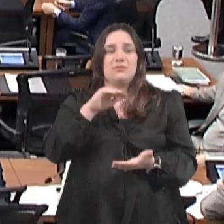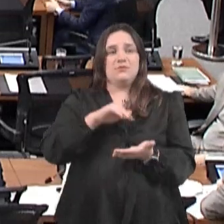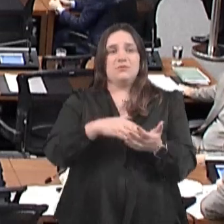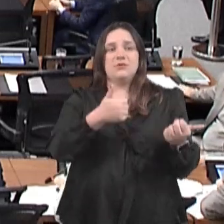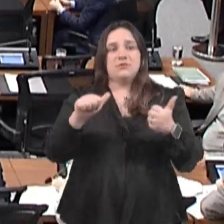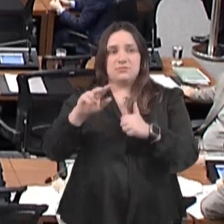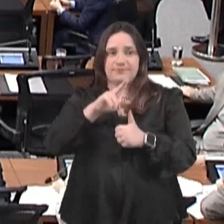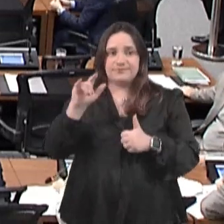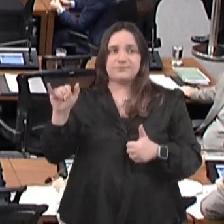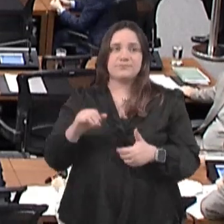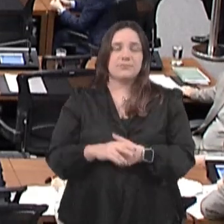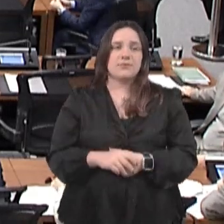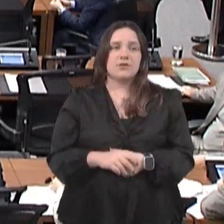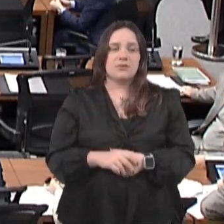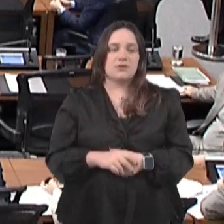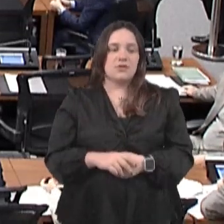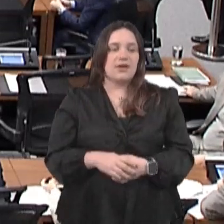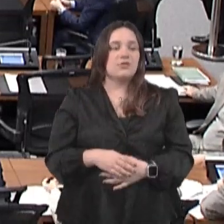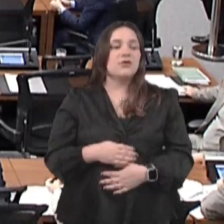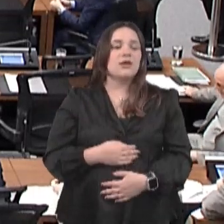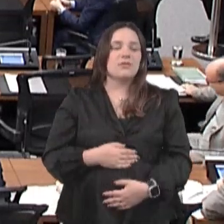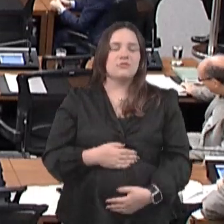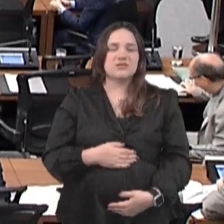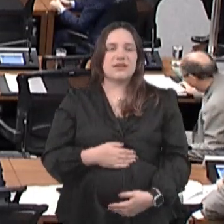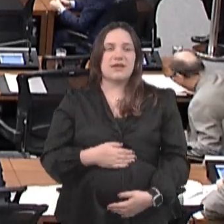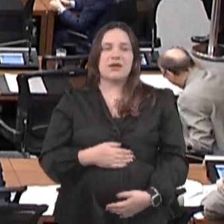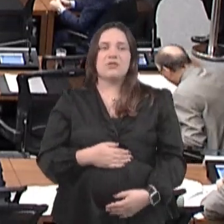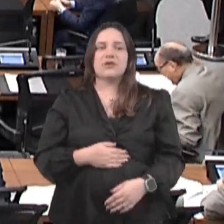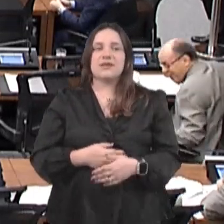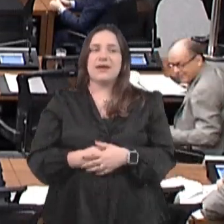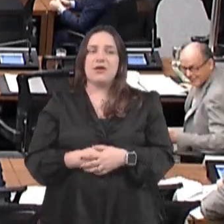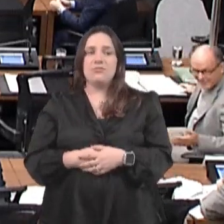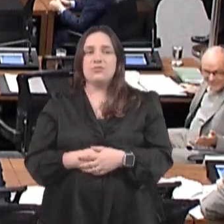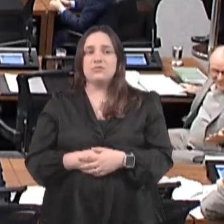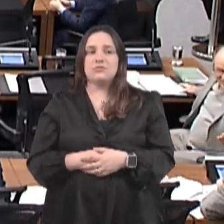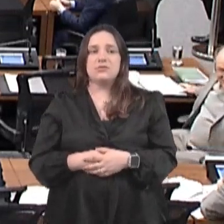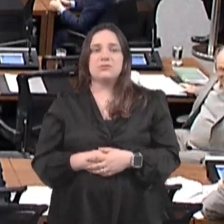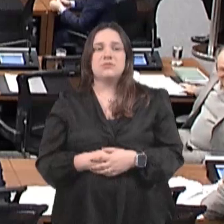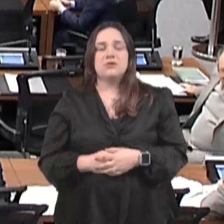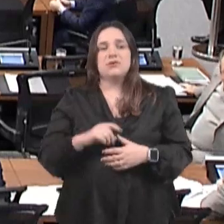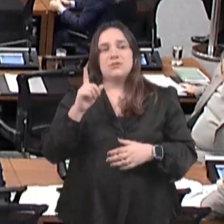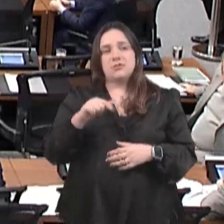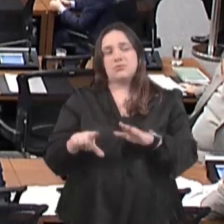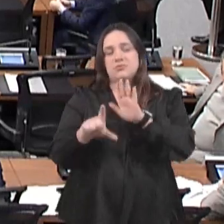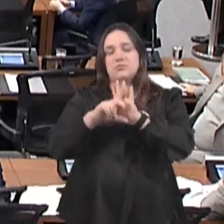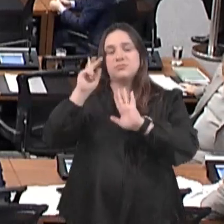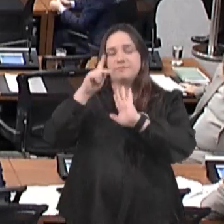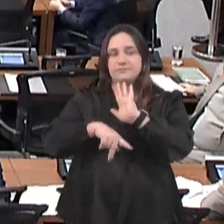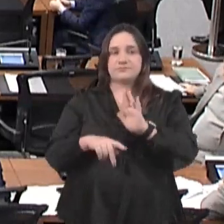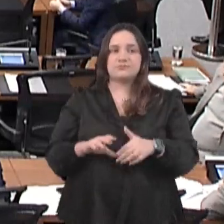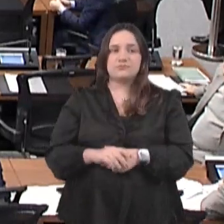Item 4. Em primeira discussão e votação nominal, projeto de lei número